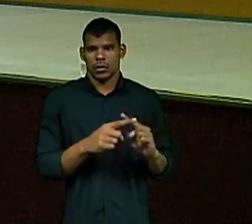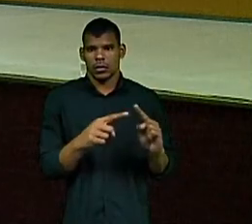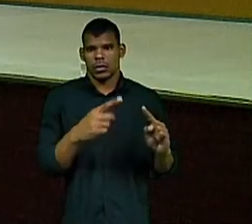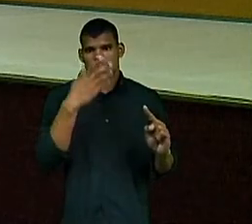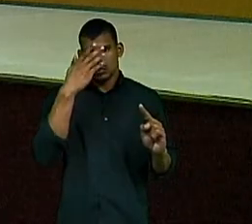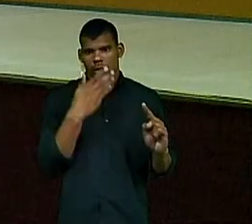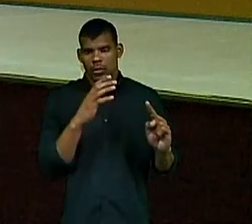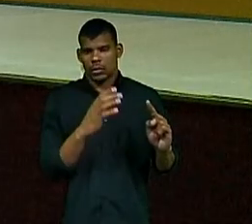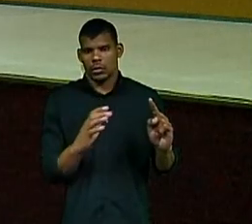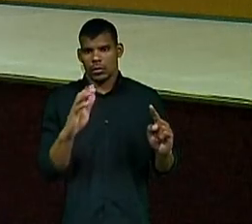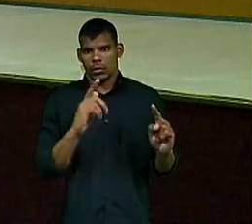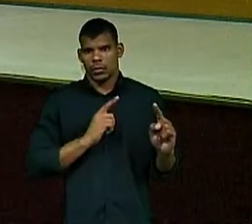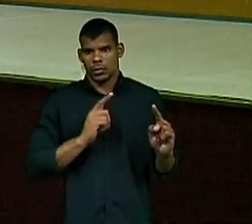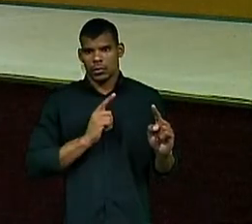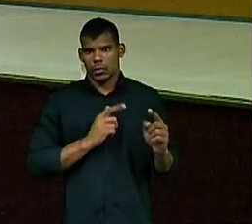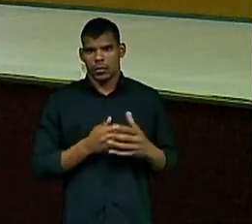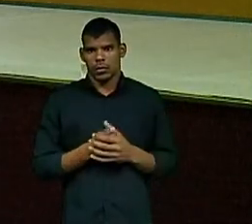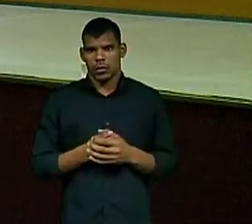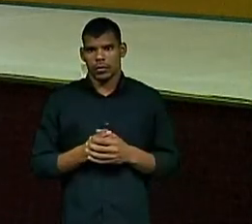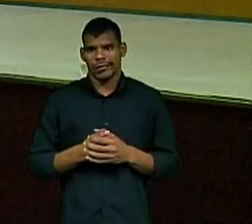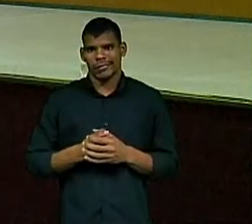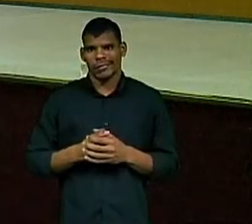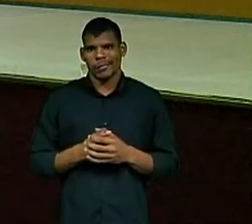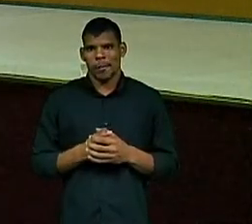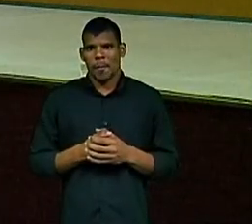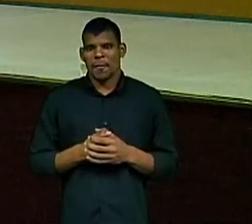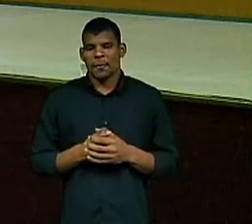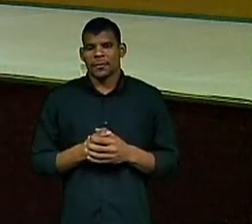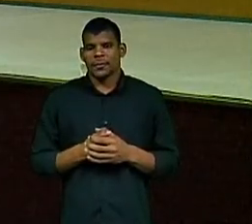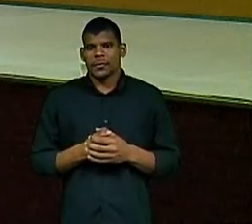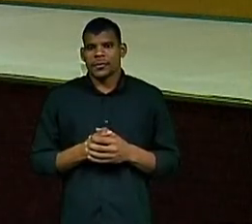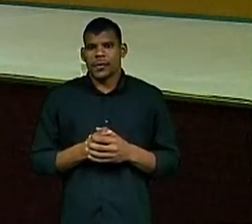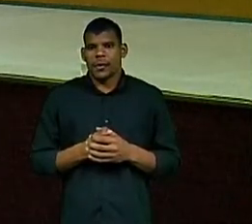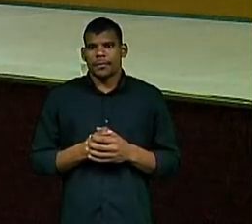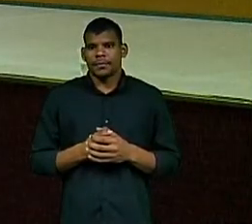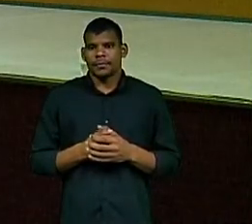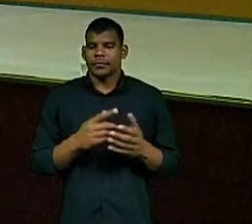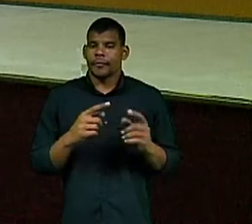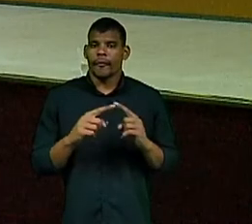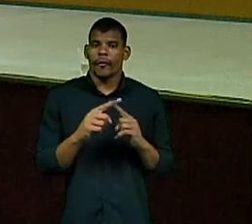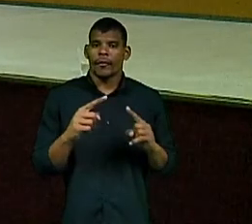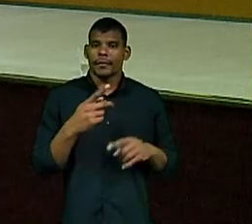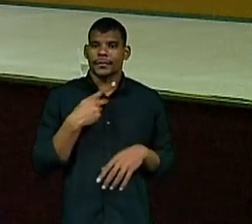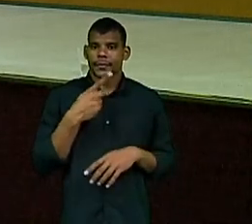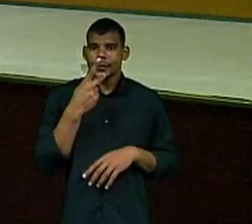científica Vamos acabar com as benzedeiras não mas não pode querer exaltar